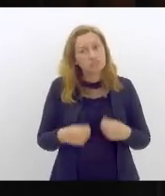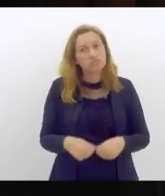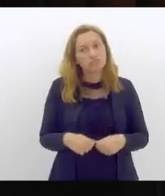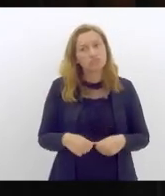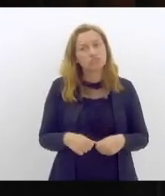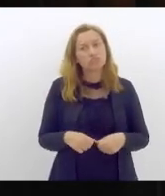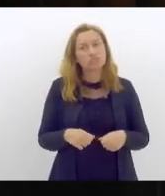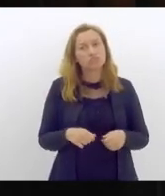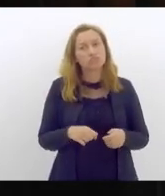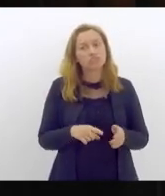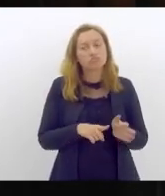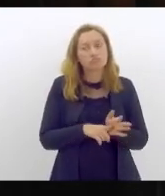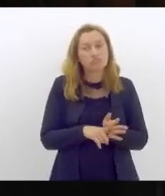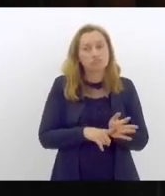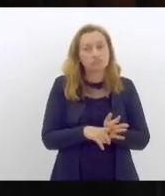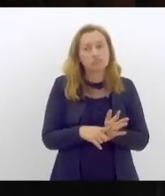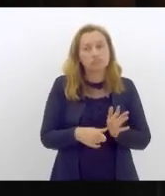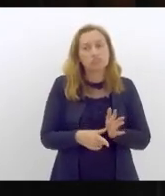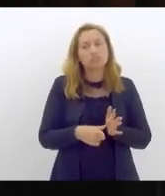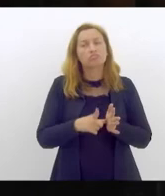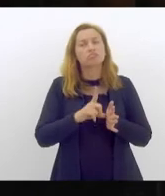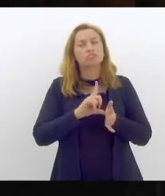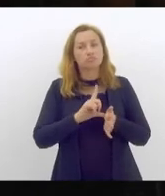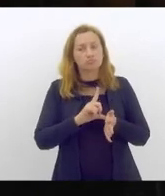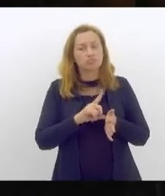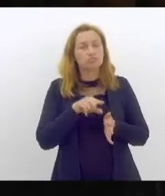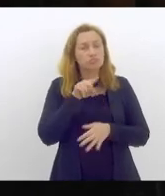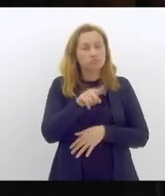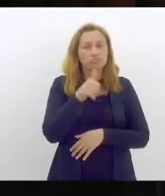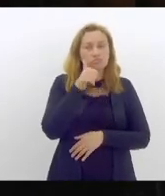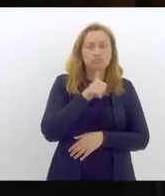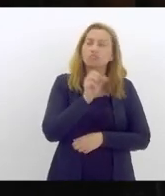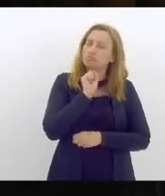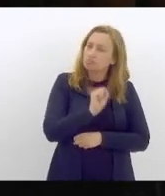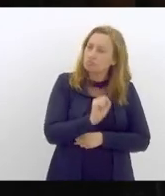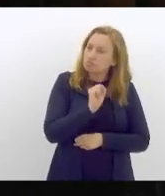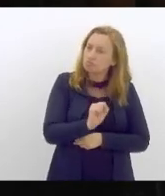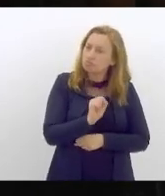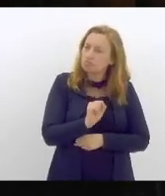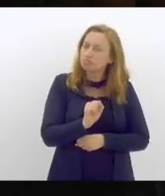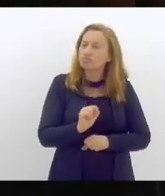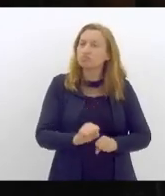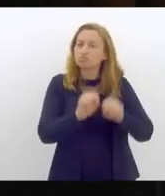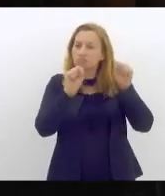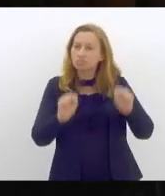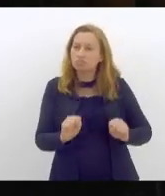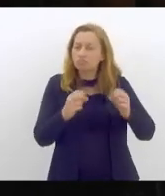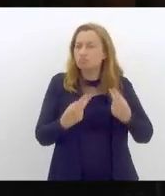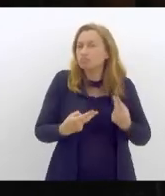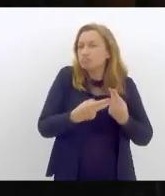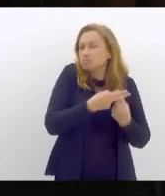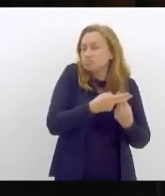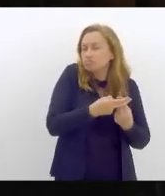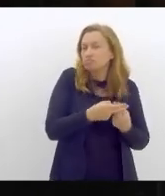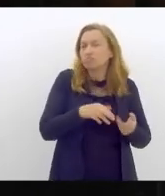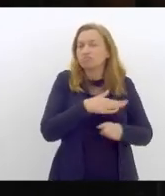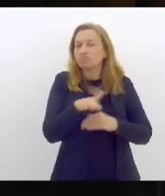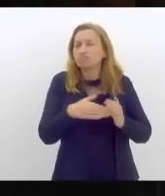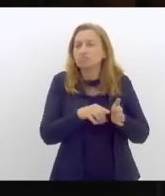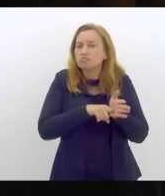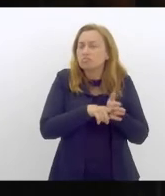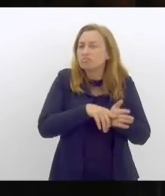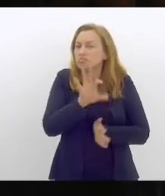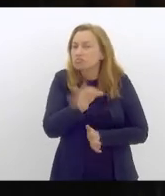diagnosticado preventivamente que essa mulher possa fazer num sistema único de saúde todos os exames